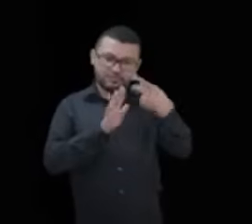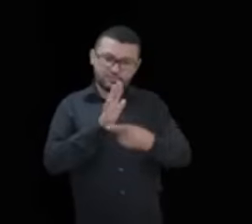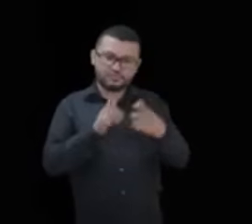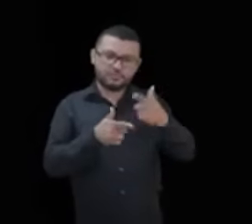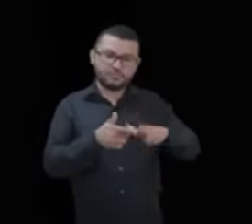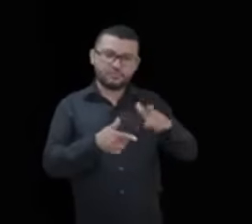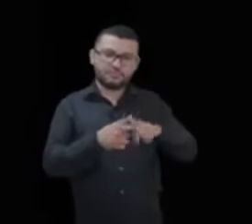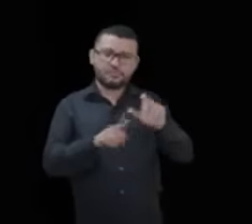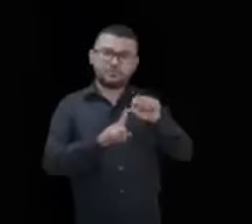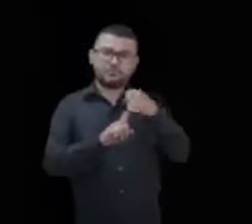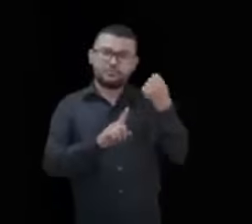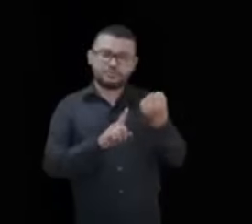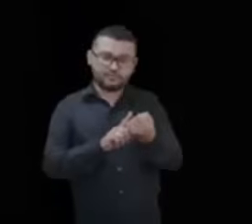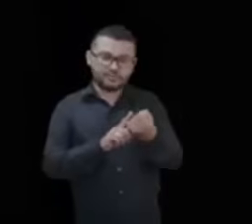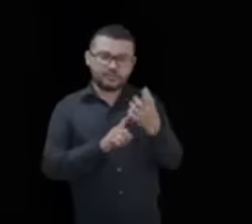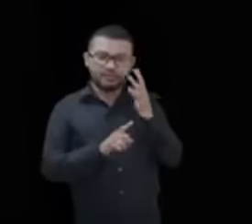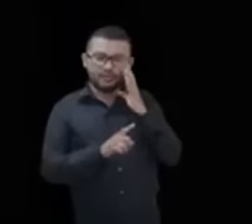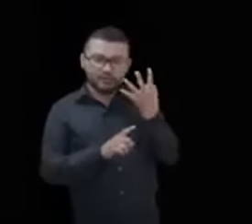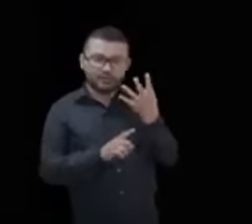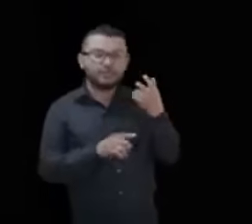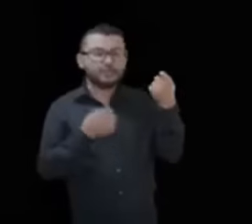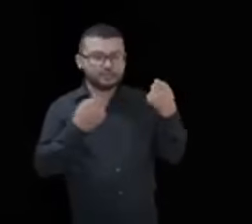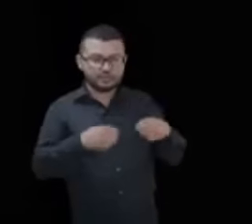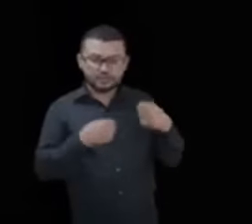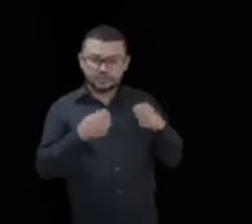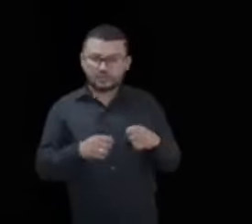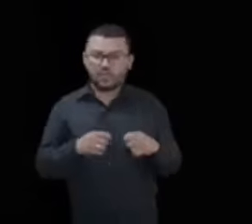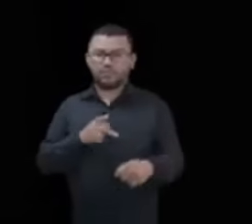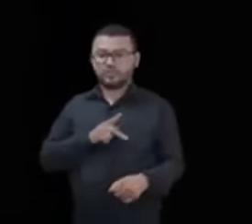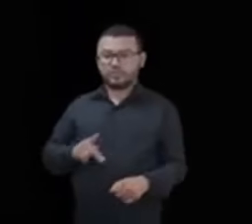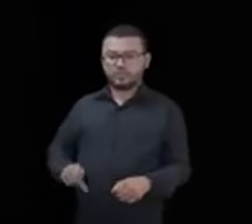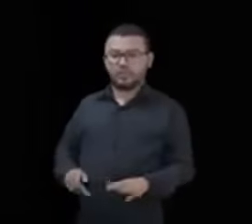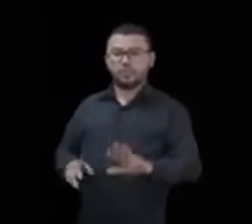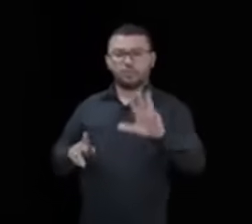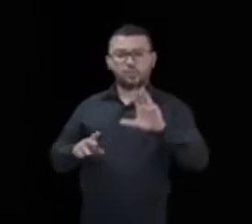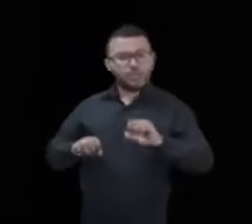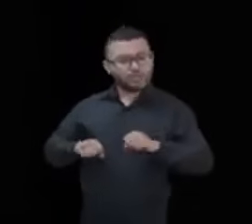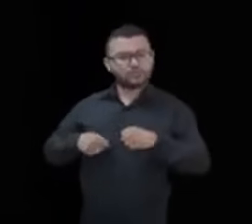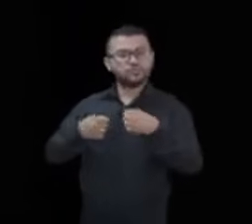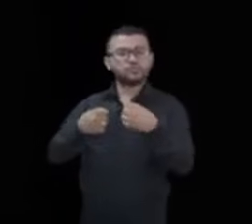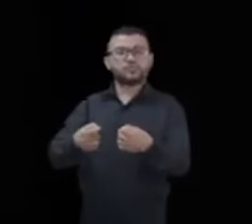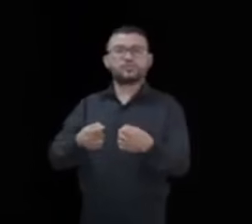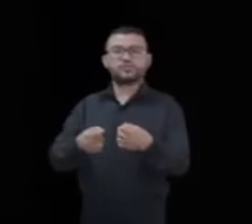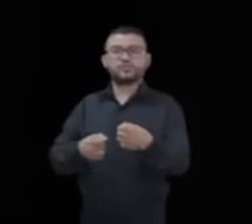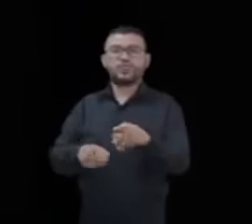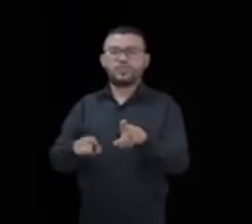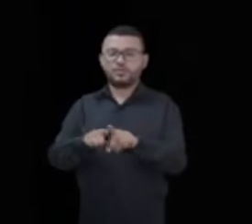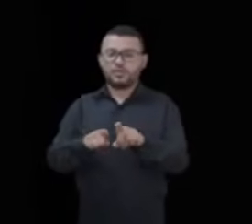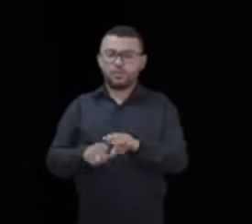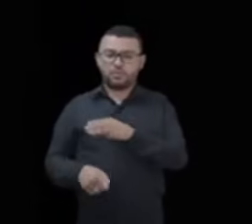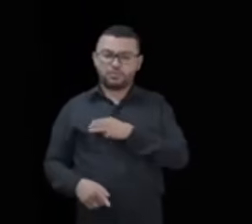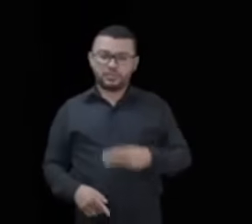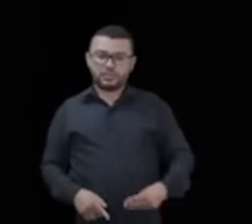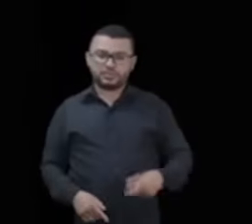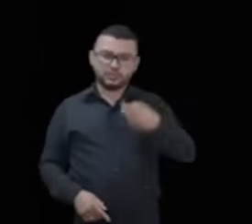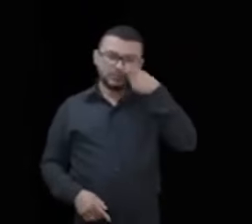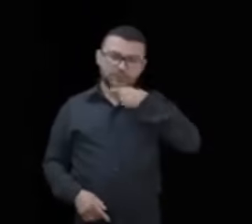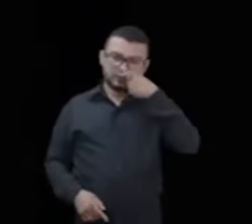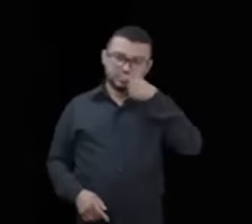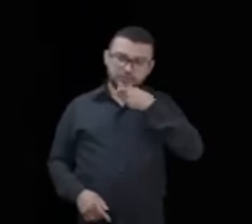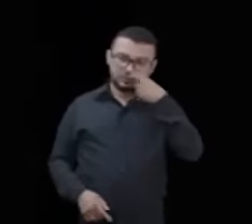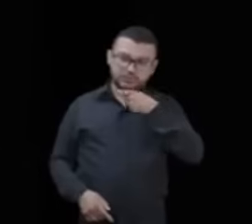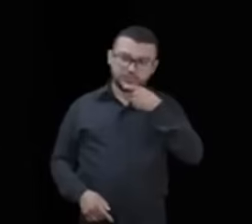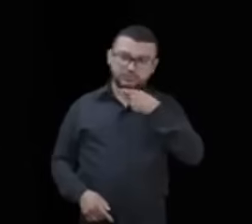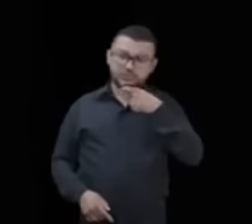sociedade brasileira, e esse é o esforço do governo do presidente Lula, esse é o esforço do ministro Padilha, de nós